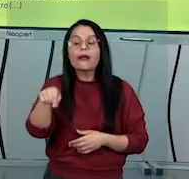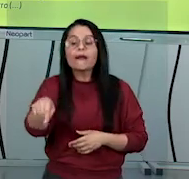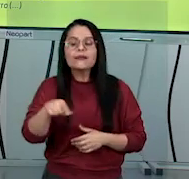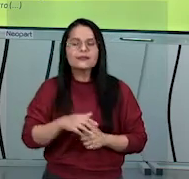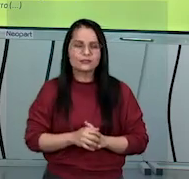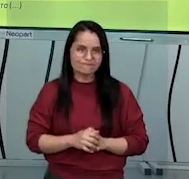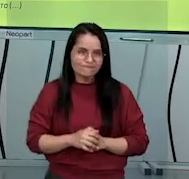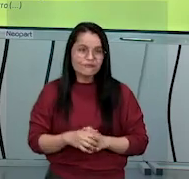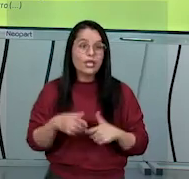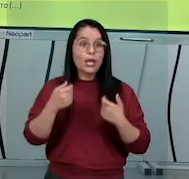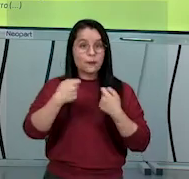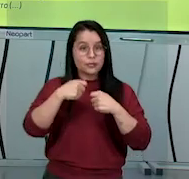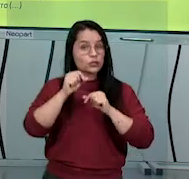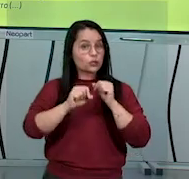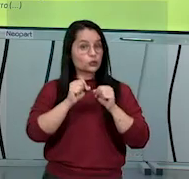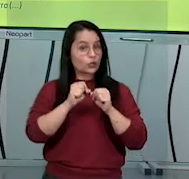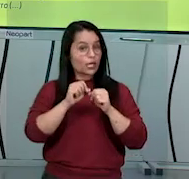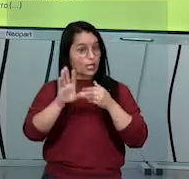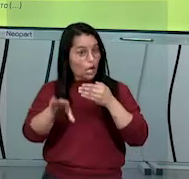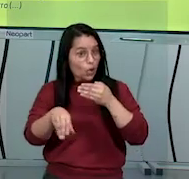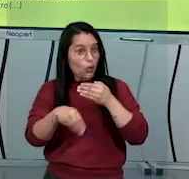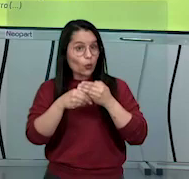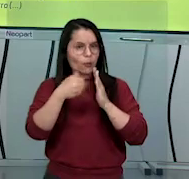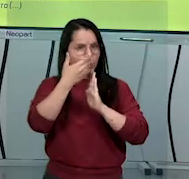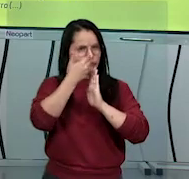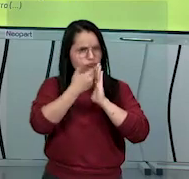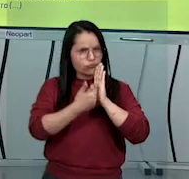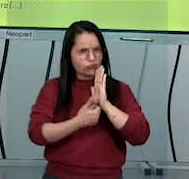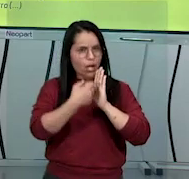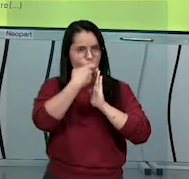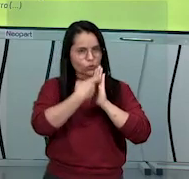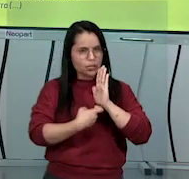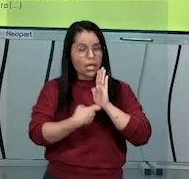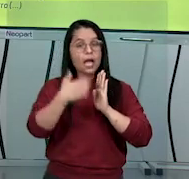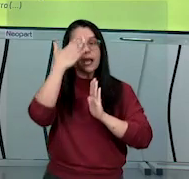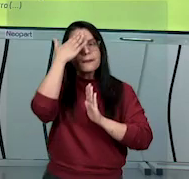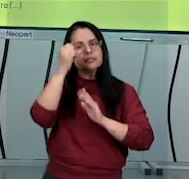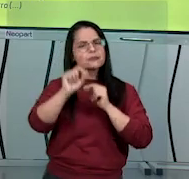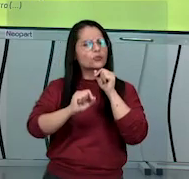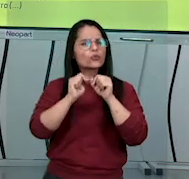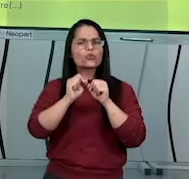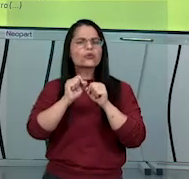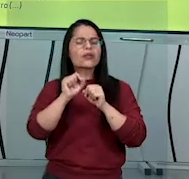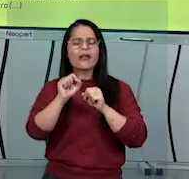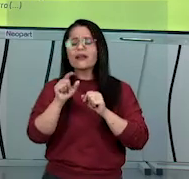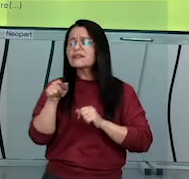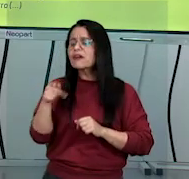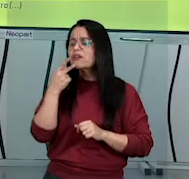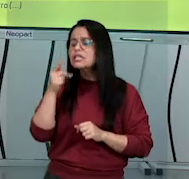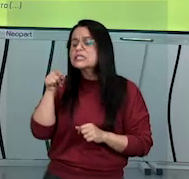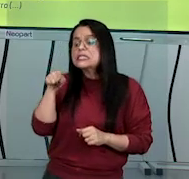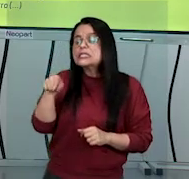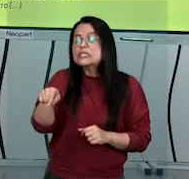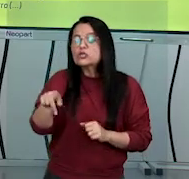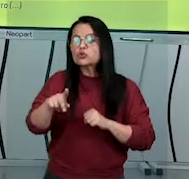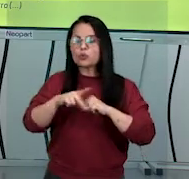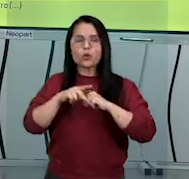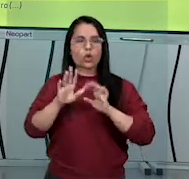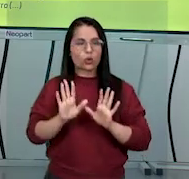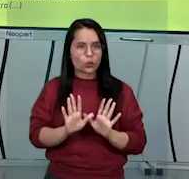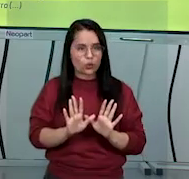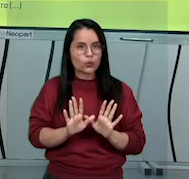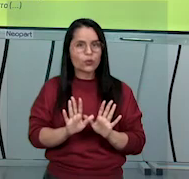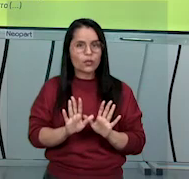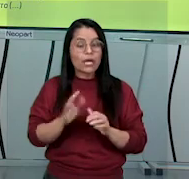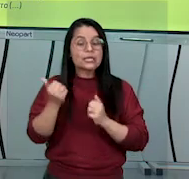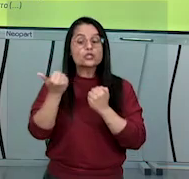a gente precisa de estar com o texto completo para poder a gente saber para que aquele pronome foi posto ali. Ele